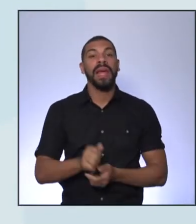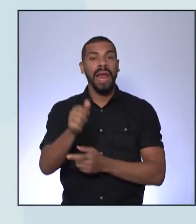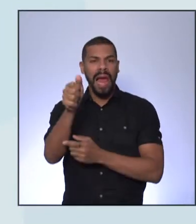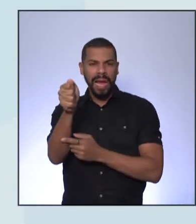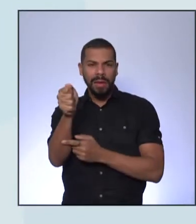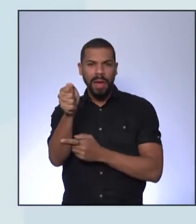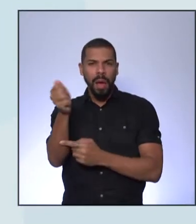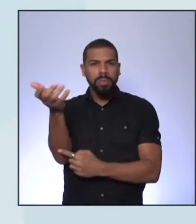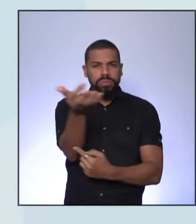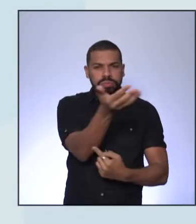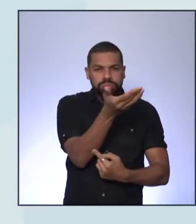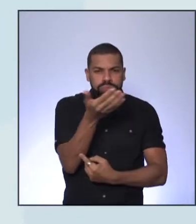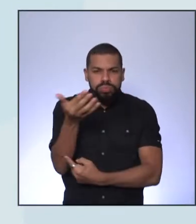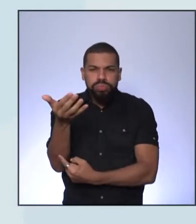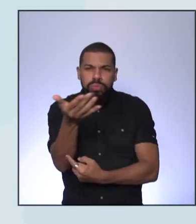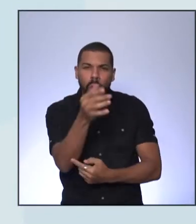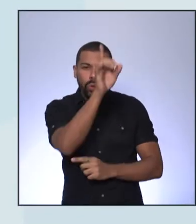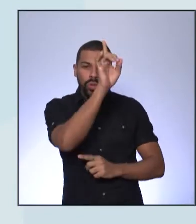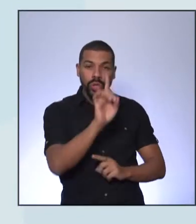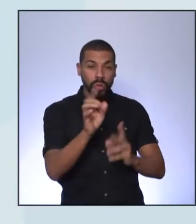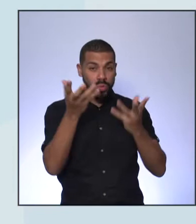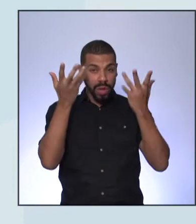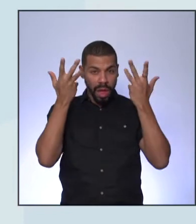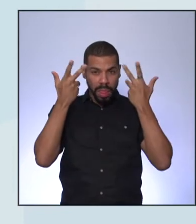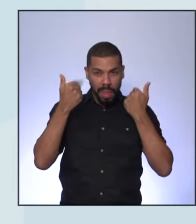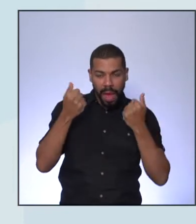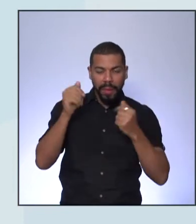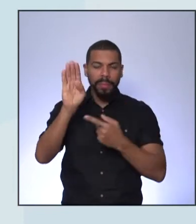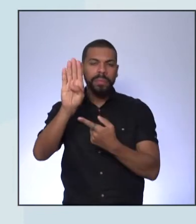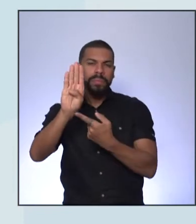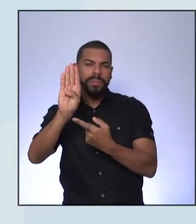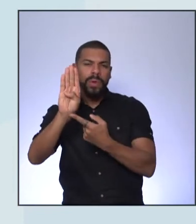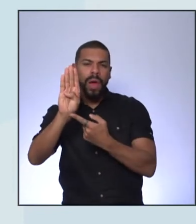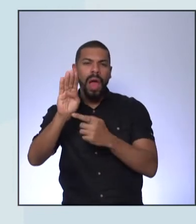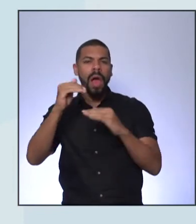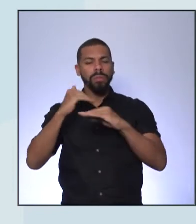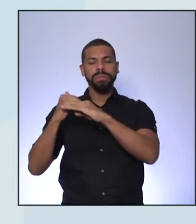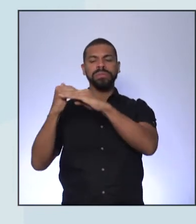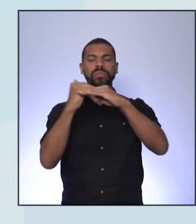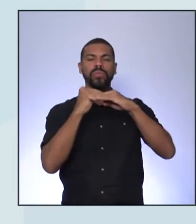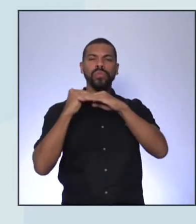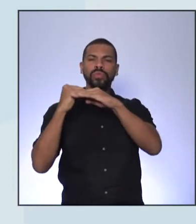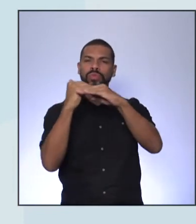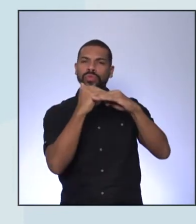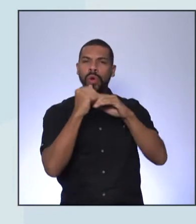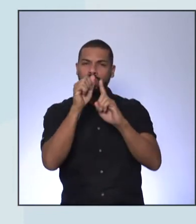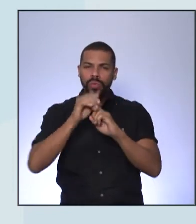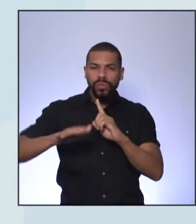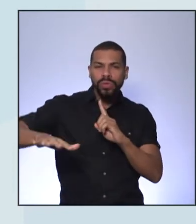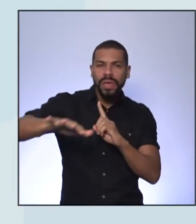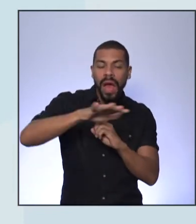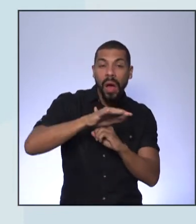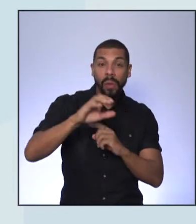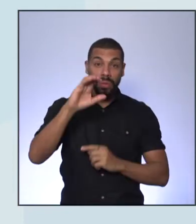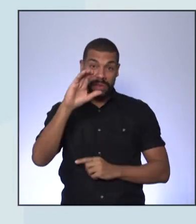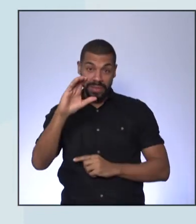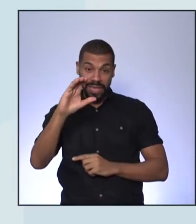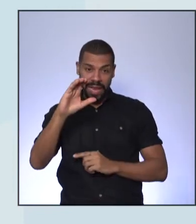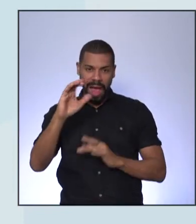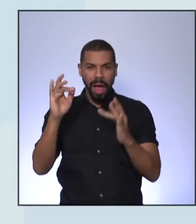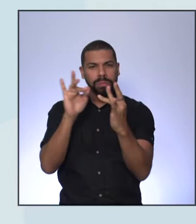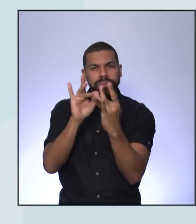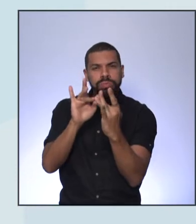meio ambiente e direitos dos animais. B, igualdade social. C, acesso à informação e cultura.